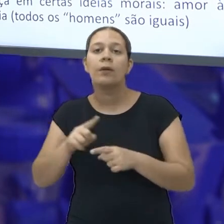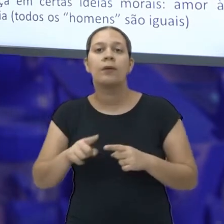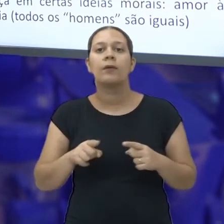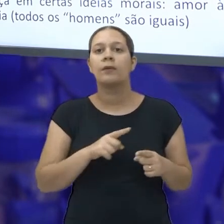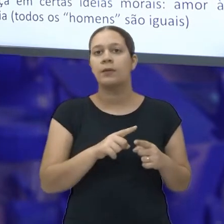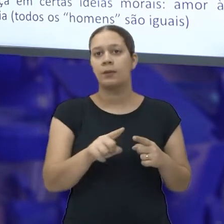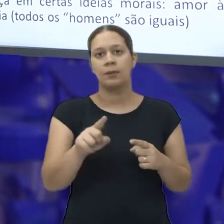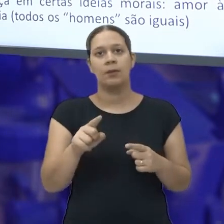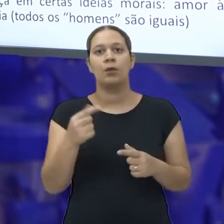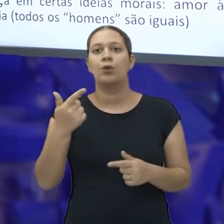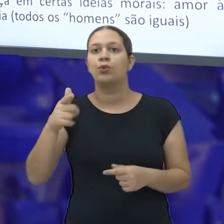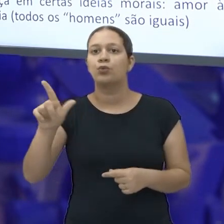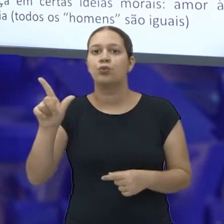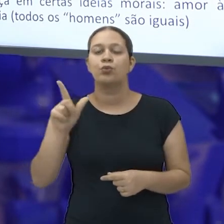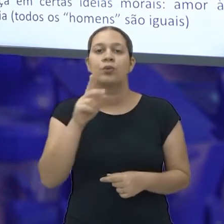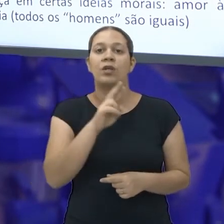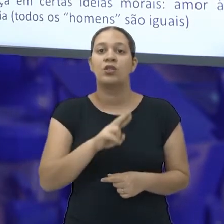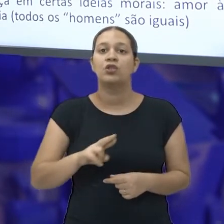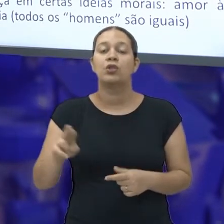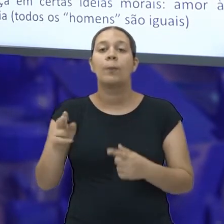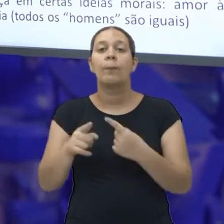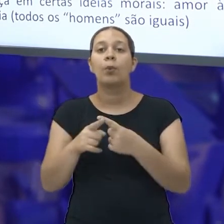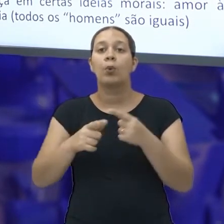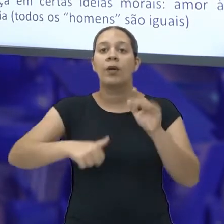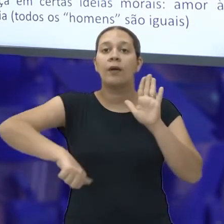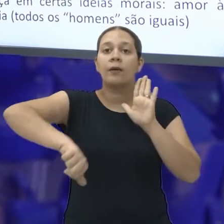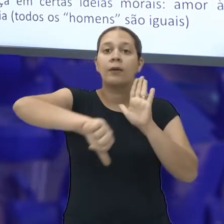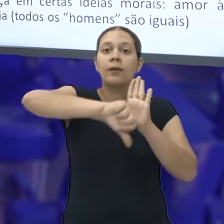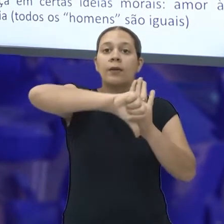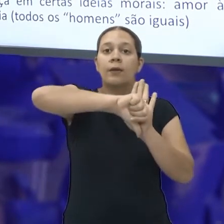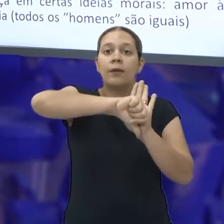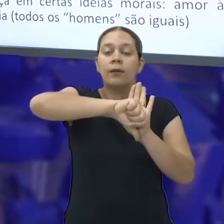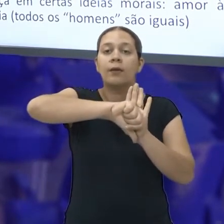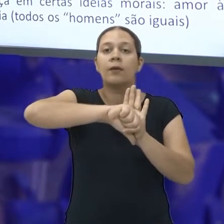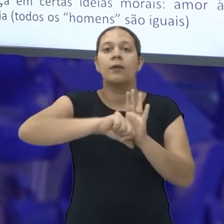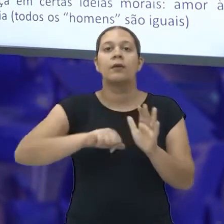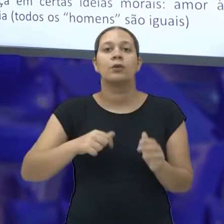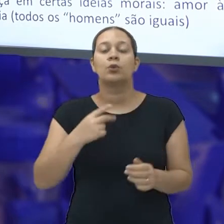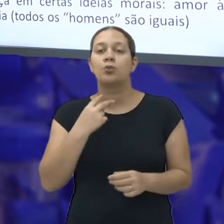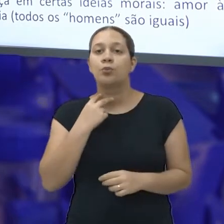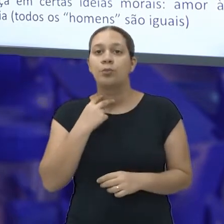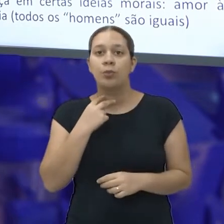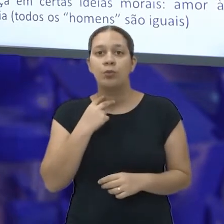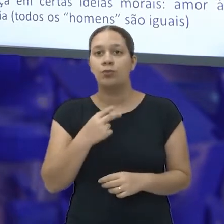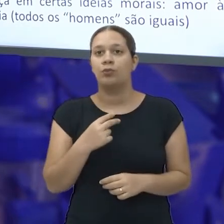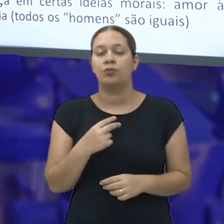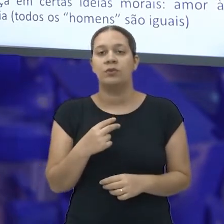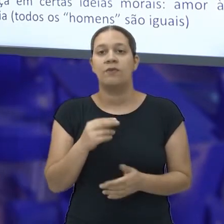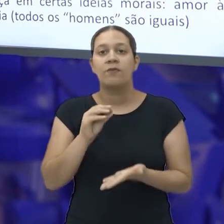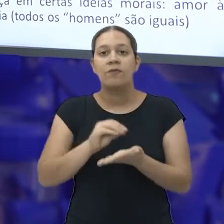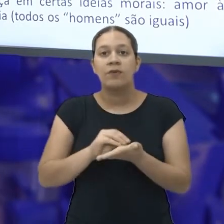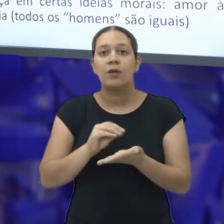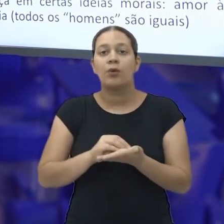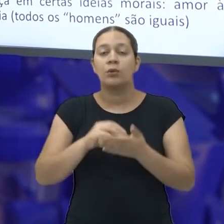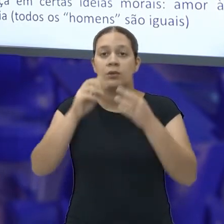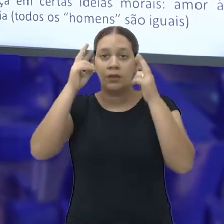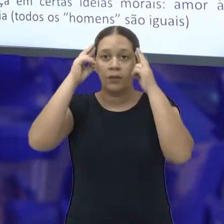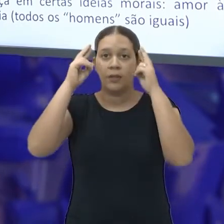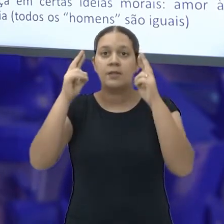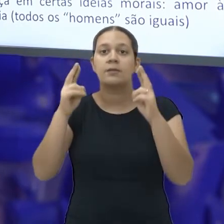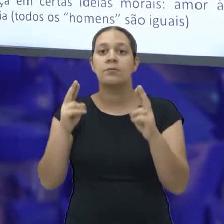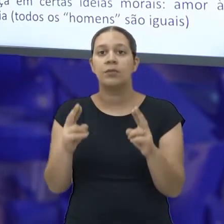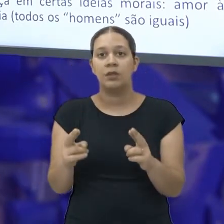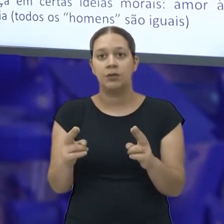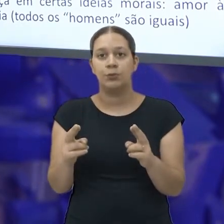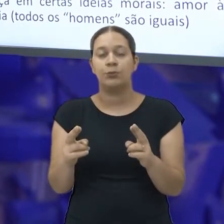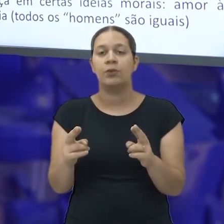é intolerância e isso é crime. E antes de tudo, isso é um desrespeito às outras pessoas, né?